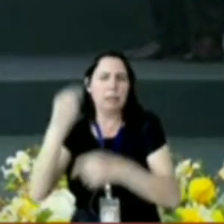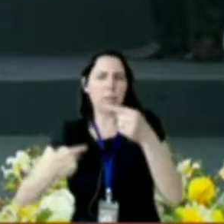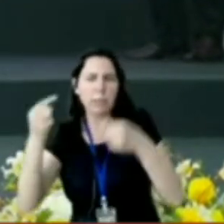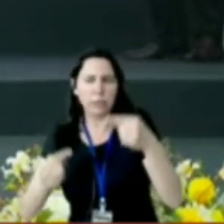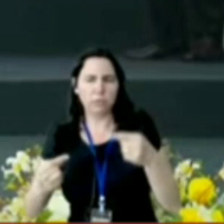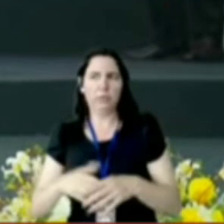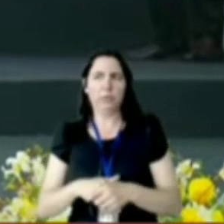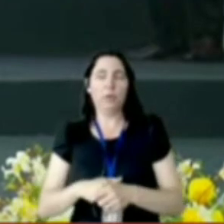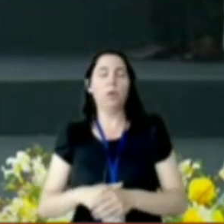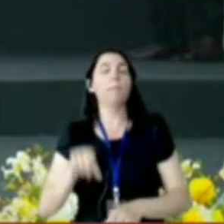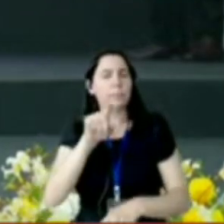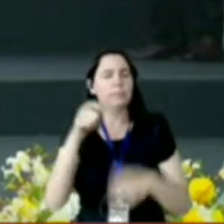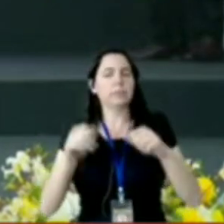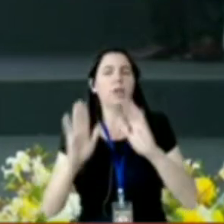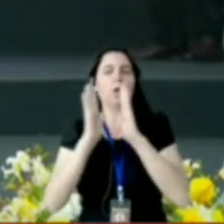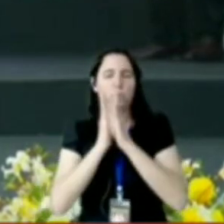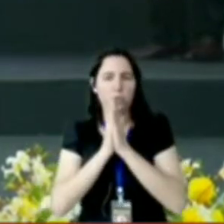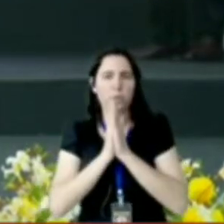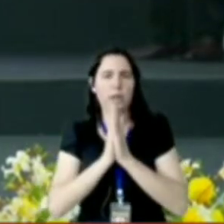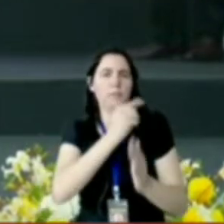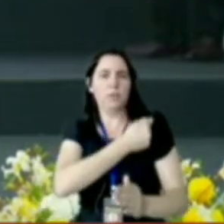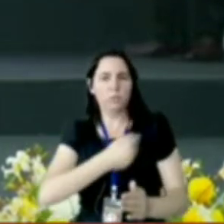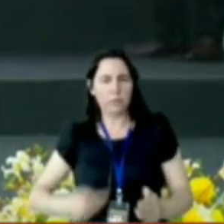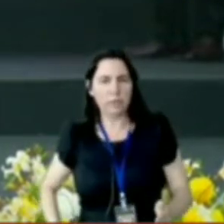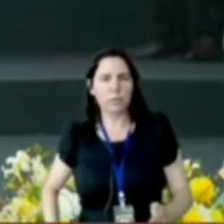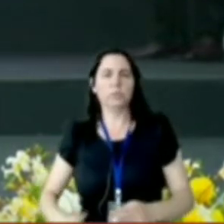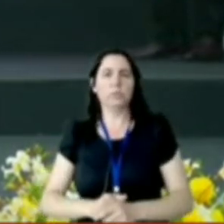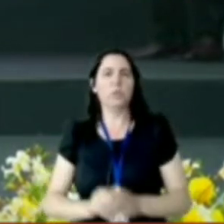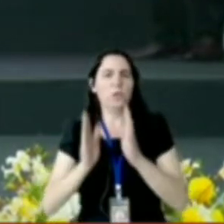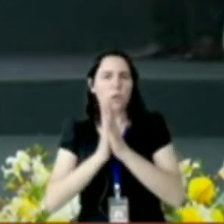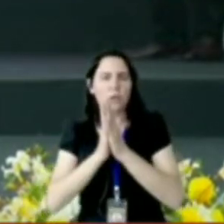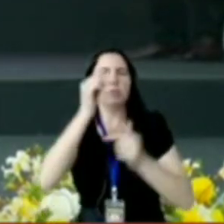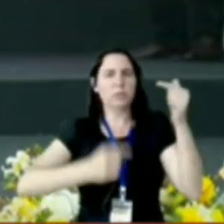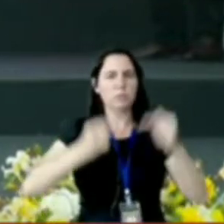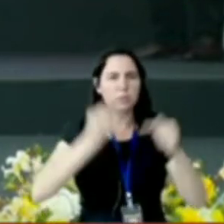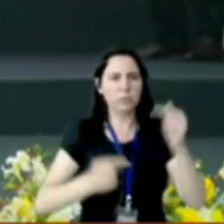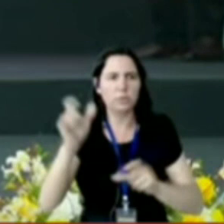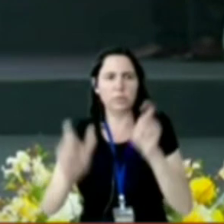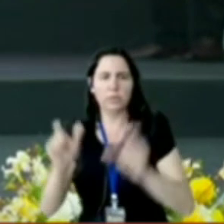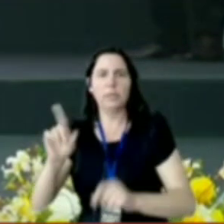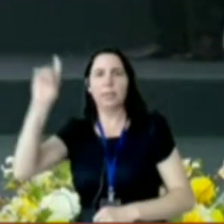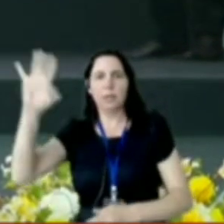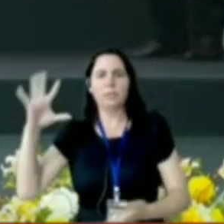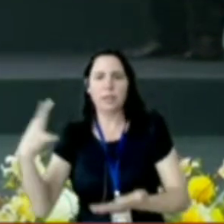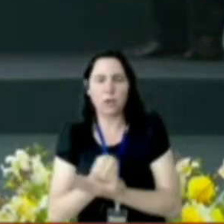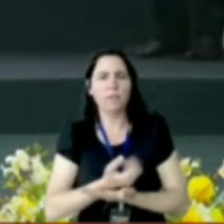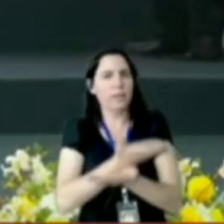Ore, ore pelos governantes, ore pelos políticos, ore, ore. Deus salva eles, Deus usa eles